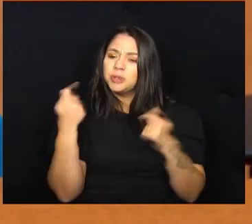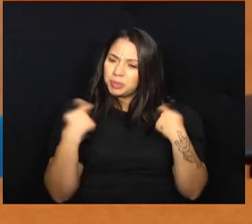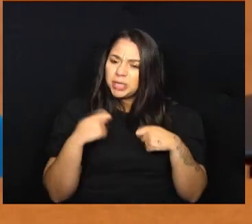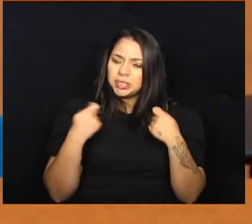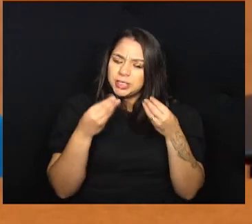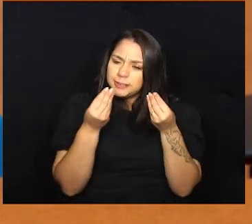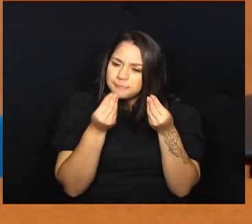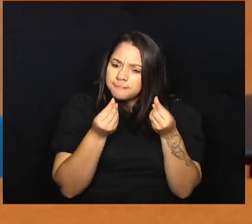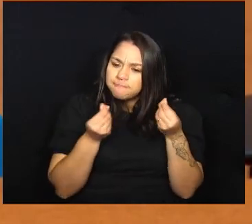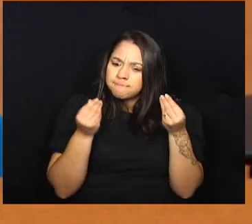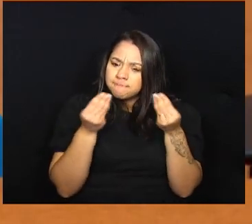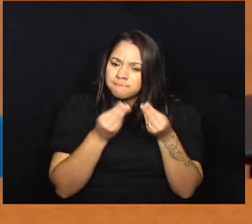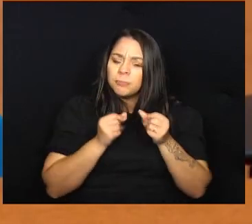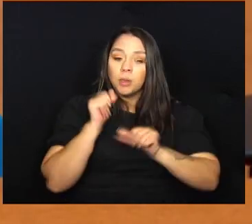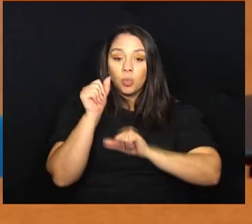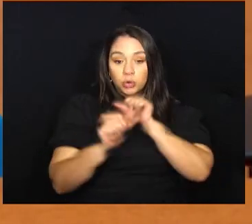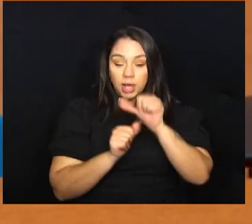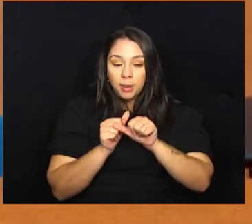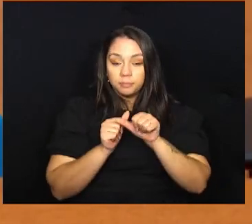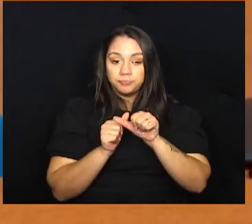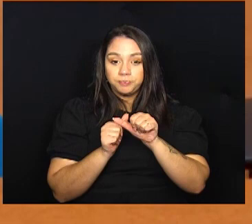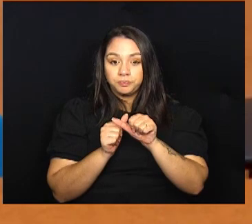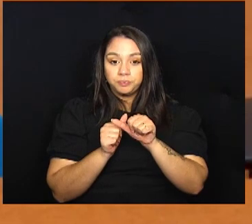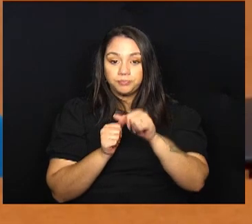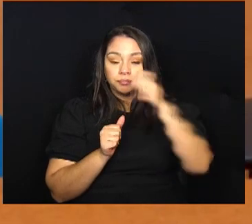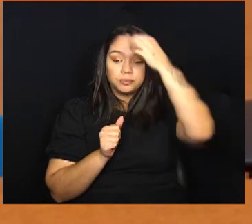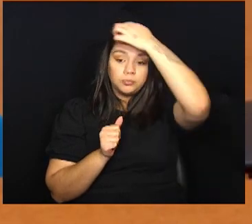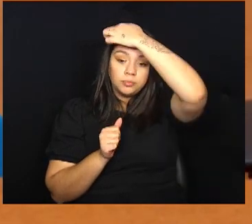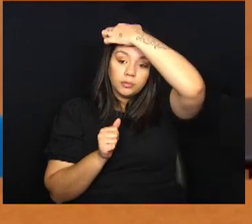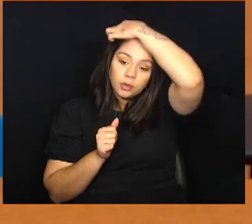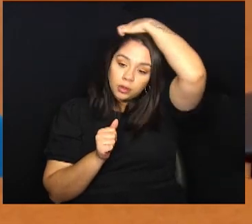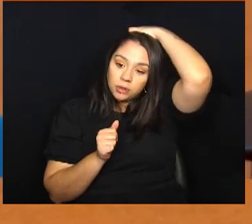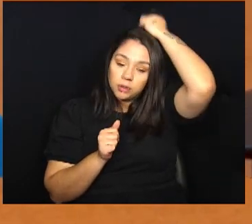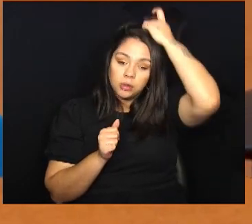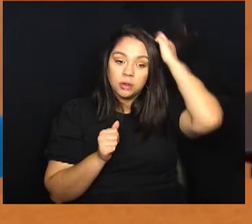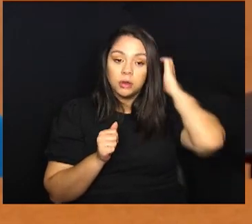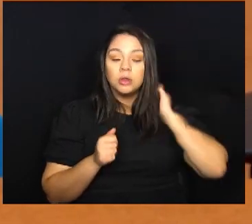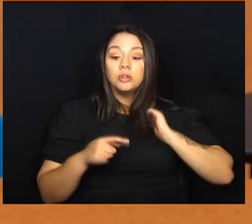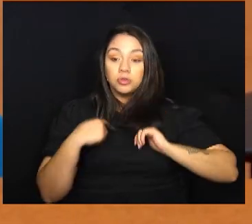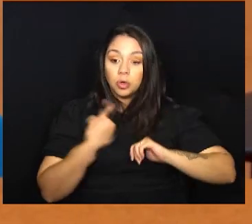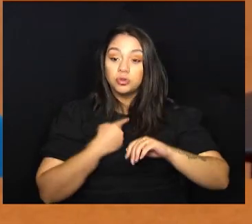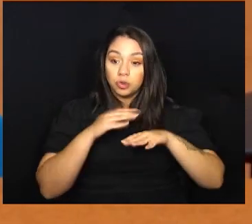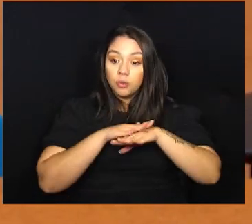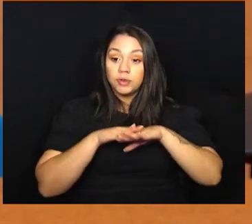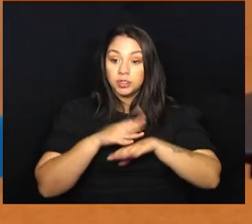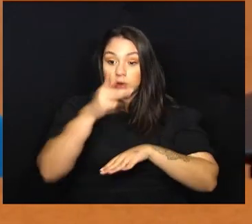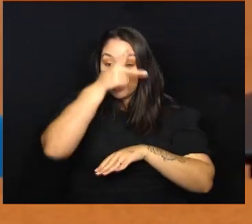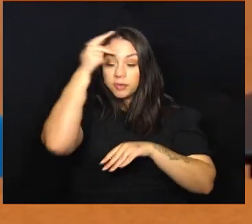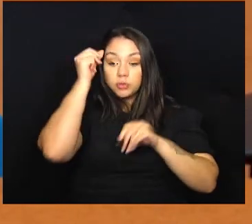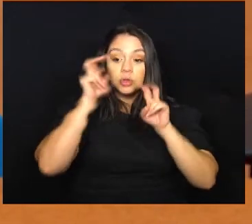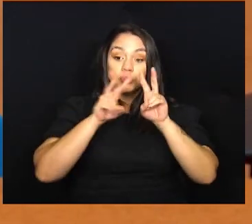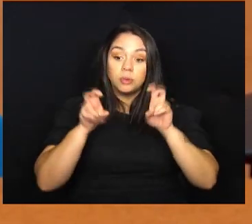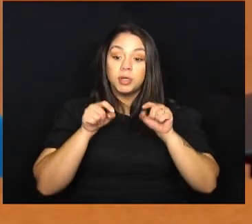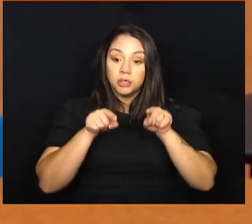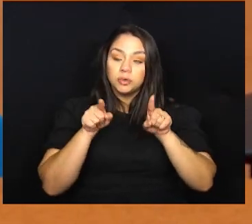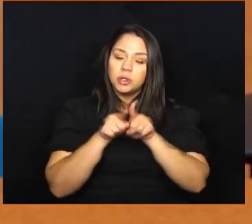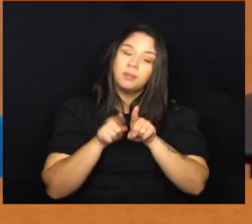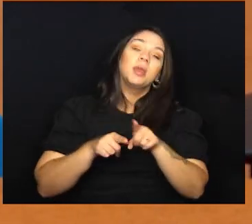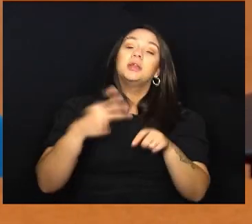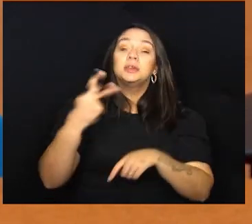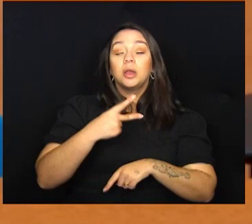ser modificados. Nós estamos em conversa, inclusive, com a prefeitura sobre isso. E segundo, para